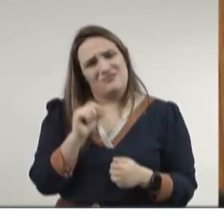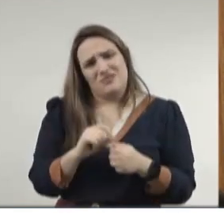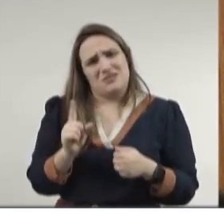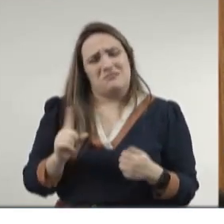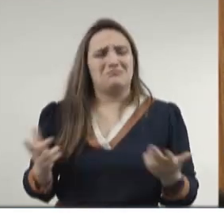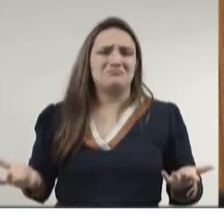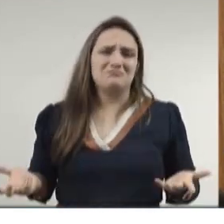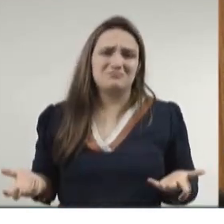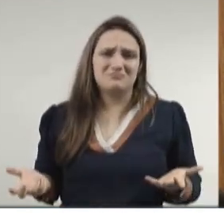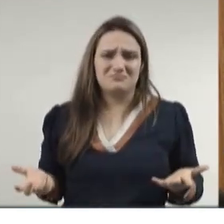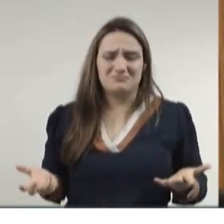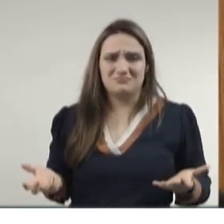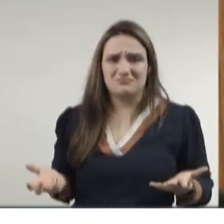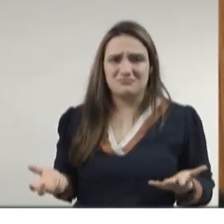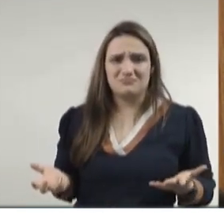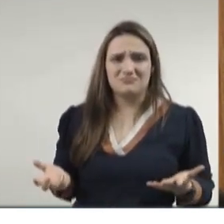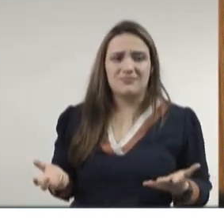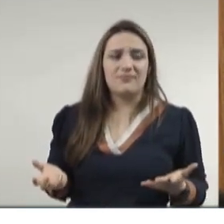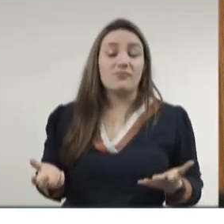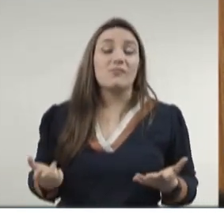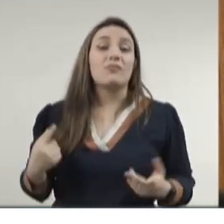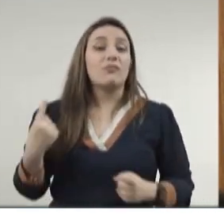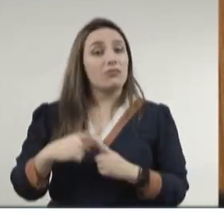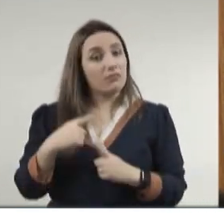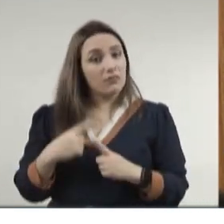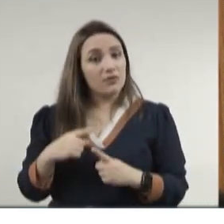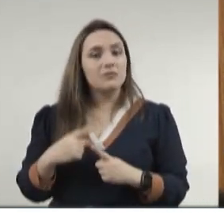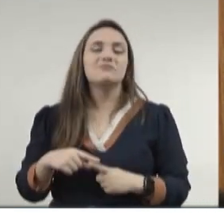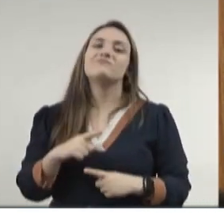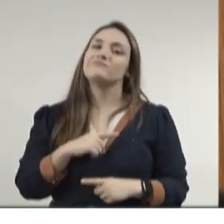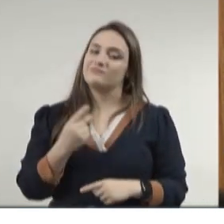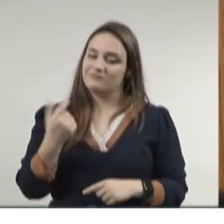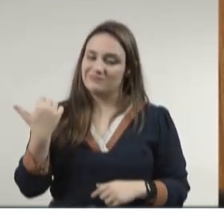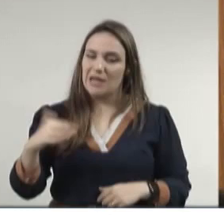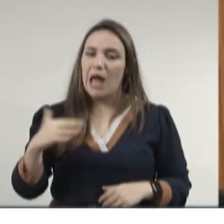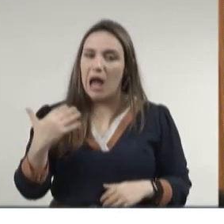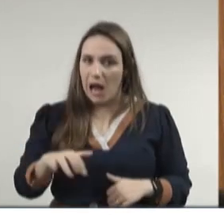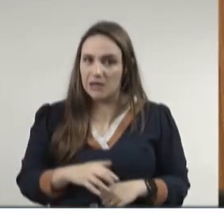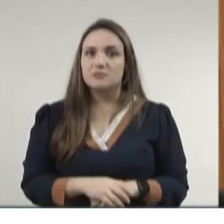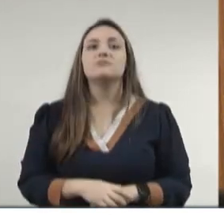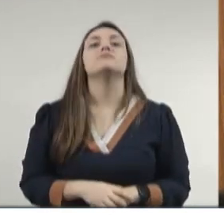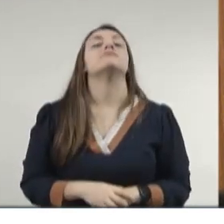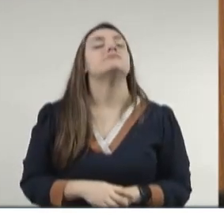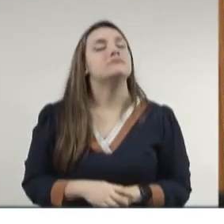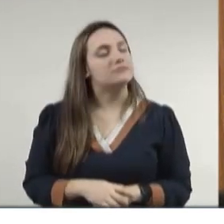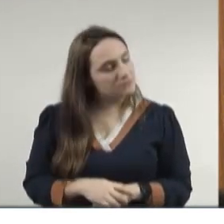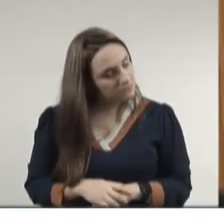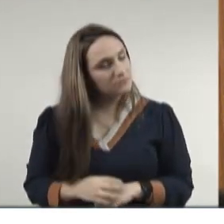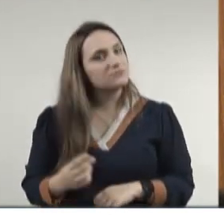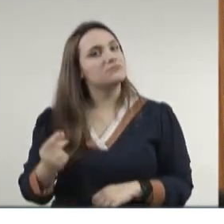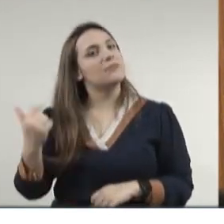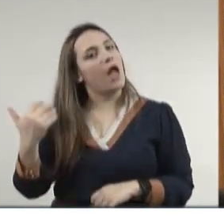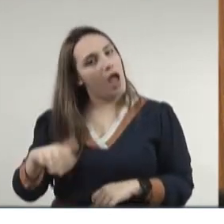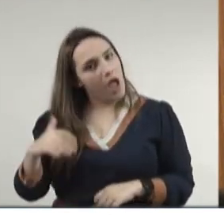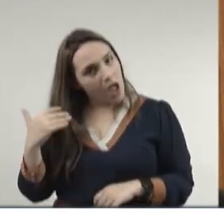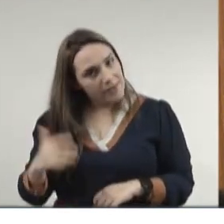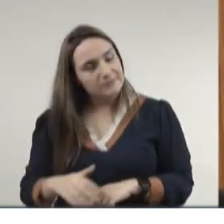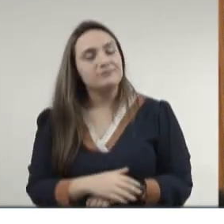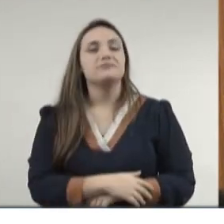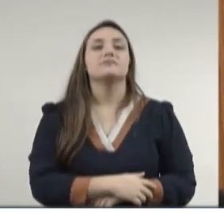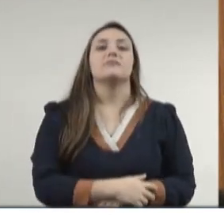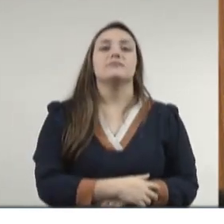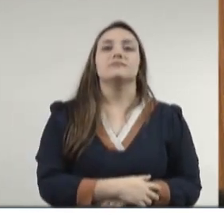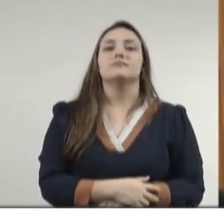não aderem ou faz? Porque existe um custo. Existe um custo. E